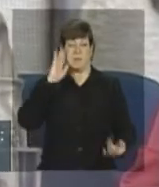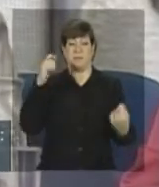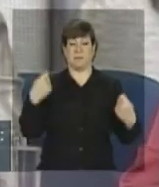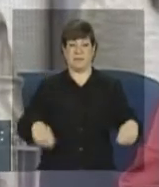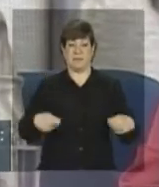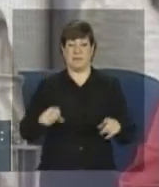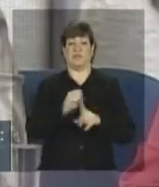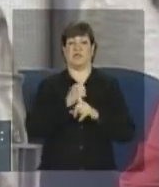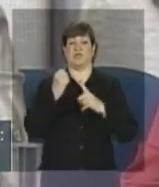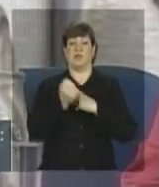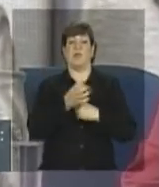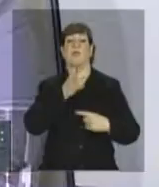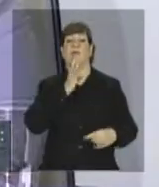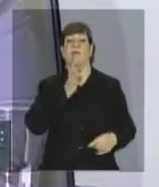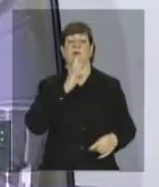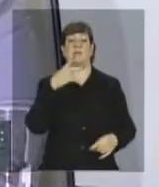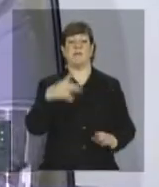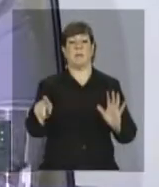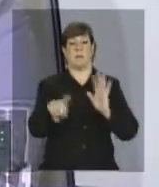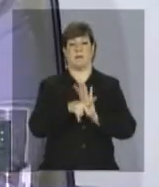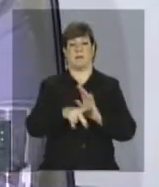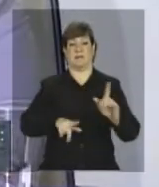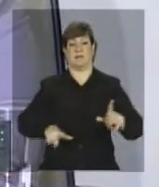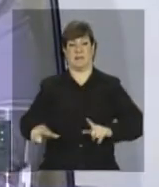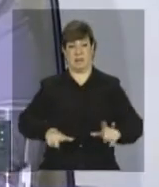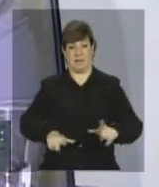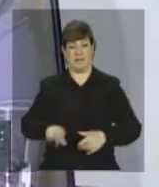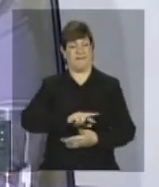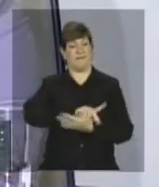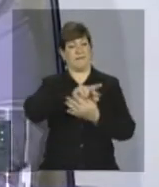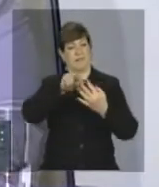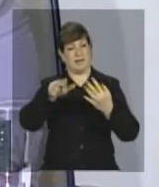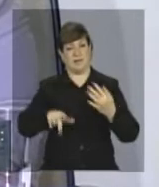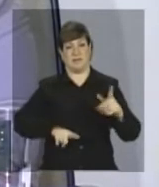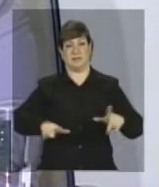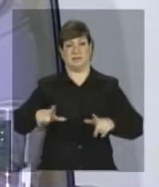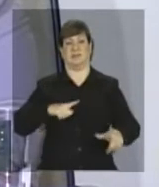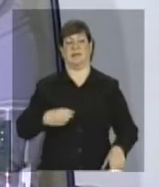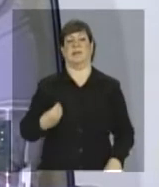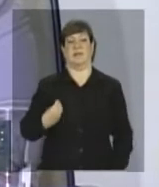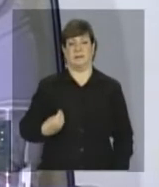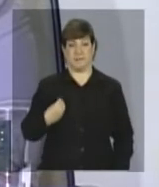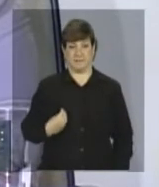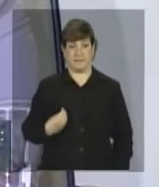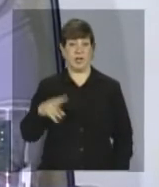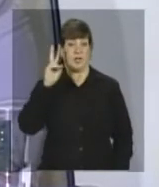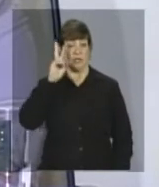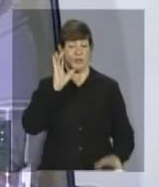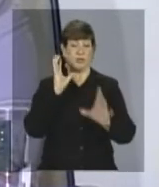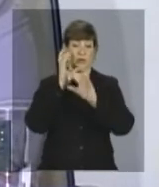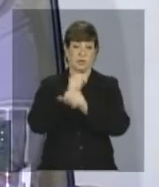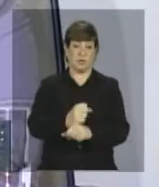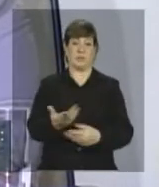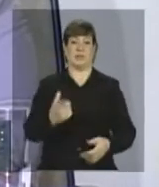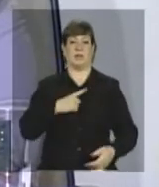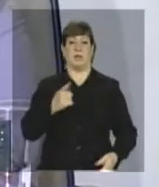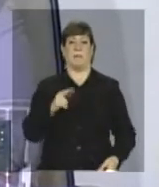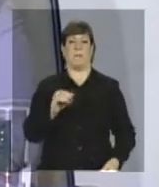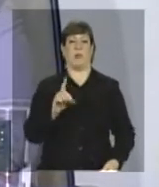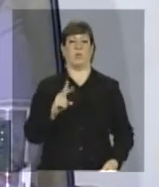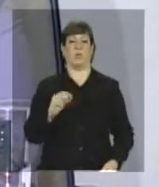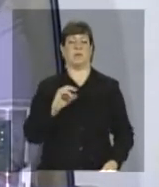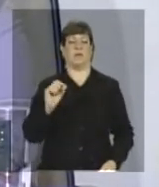sociedade reconheça o seu trabalho nas múltiplas funções que desempenham, historicamente, seja na produção do